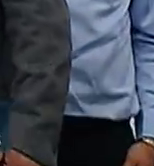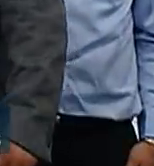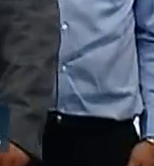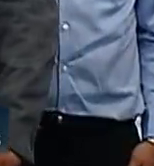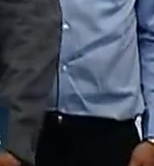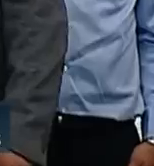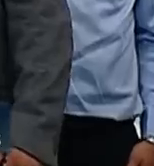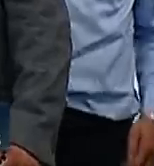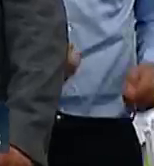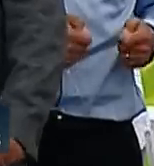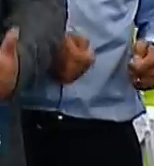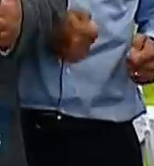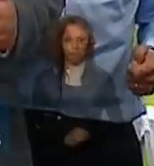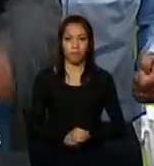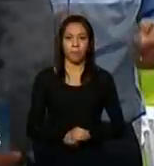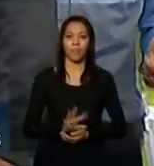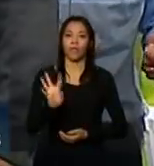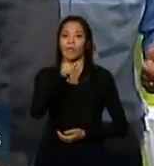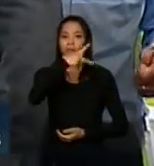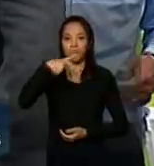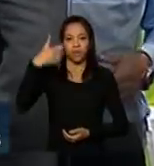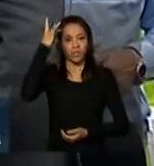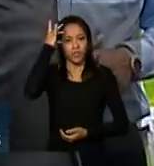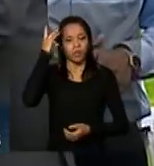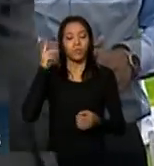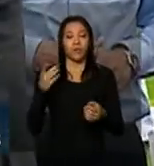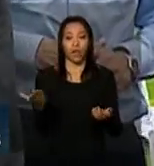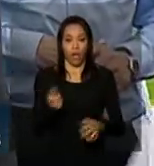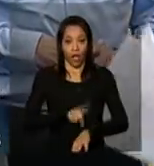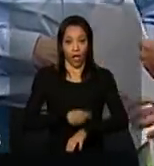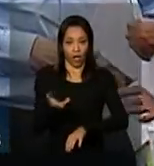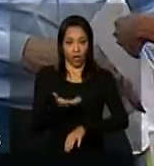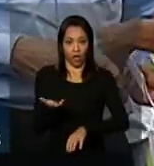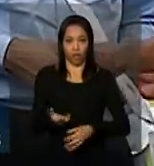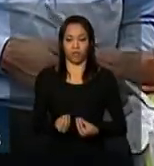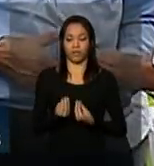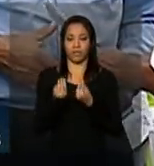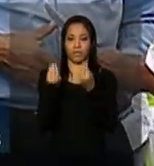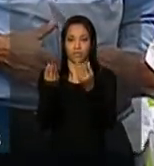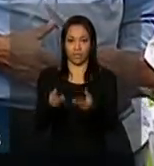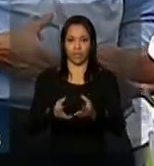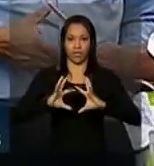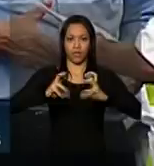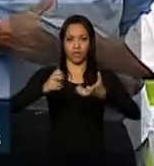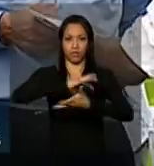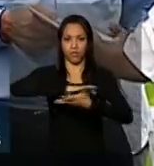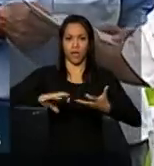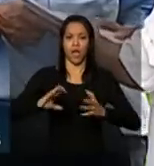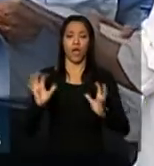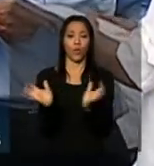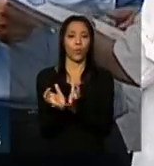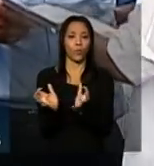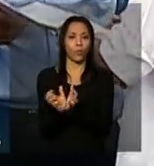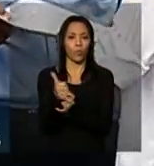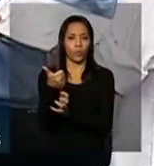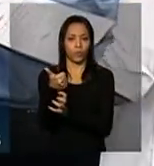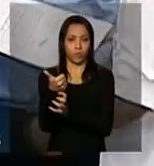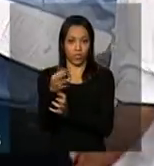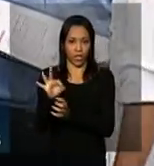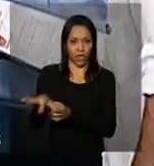trabalho a presidenta Dilma entrega neste momento as máquinas a mais um grupo de